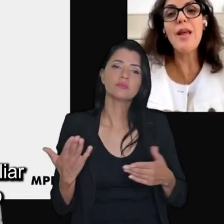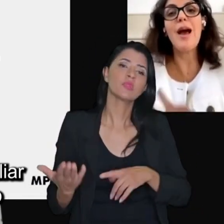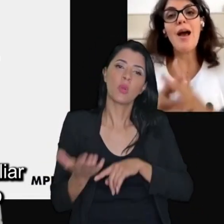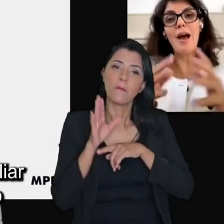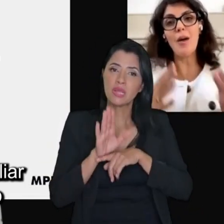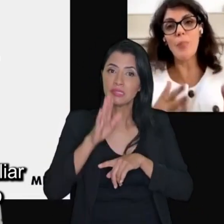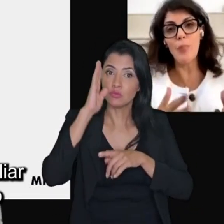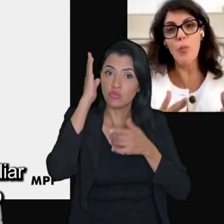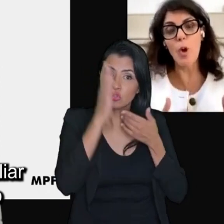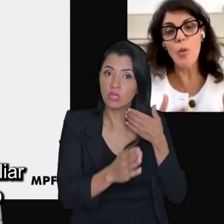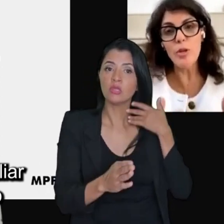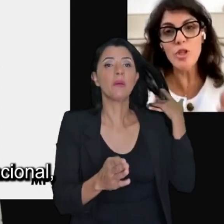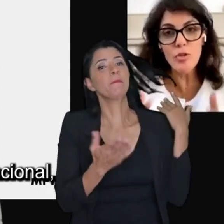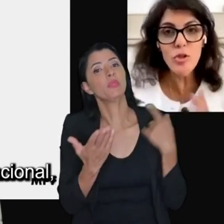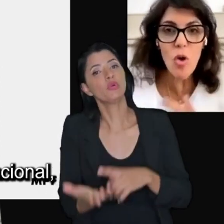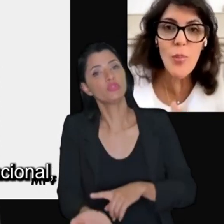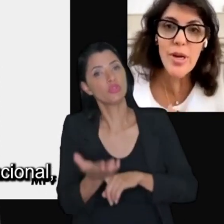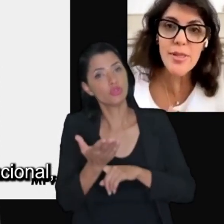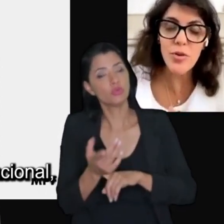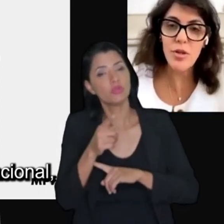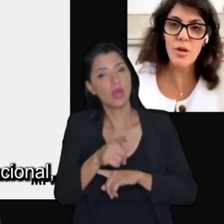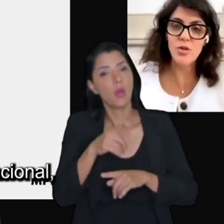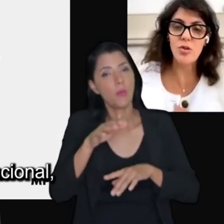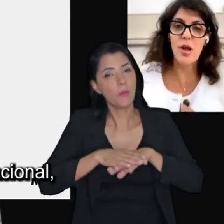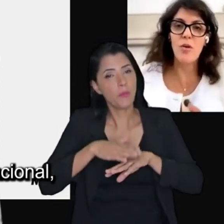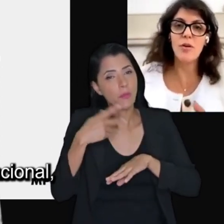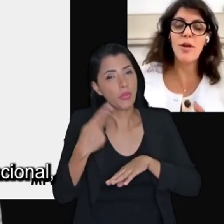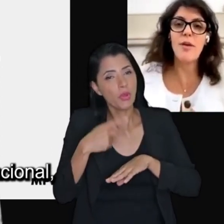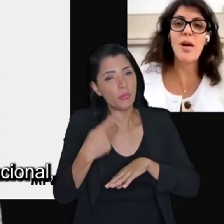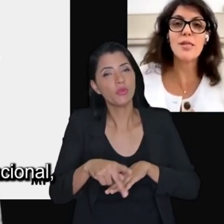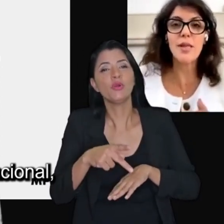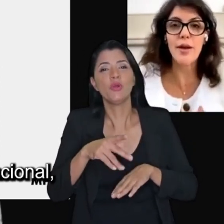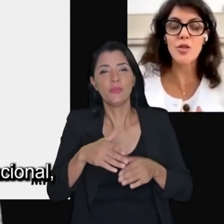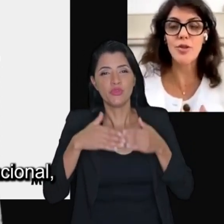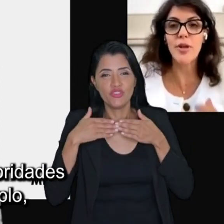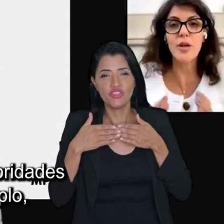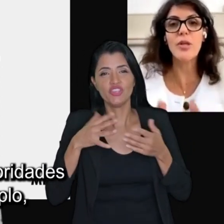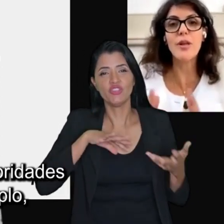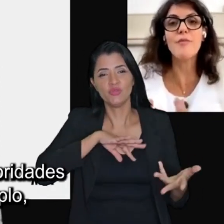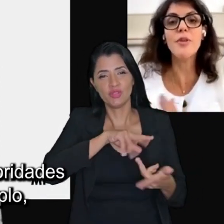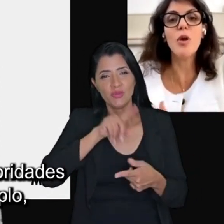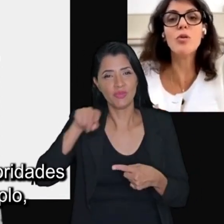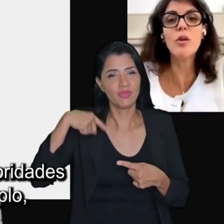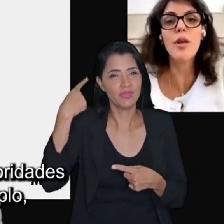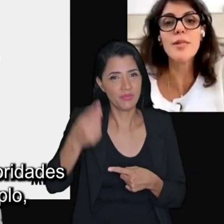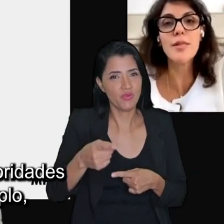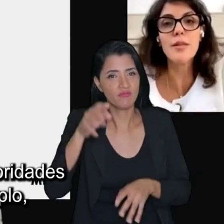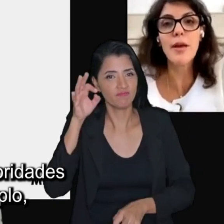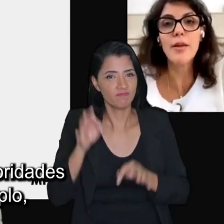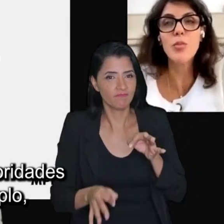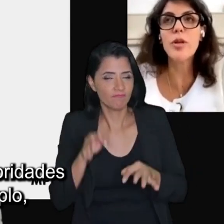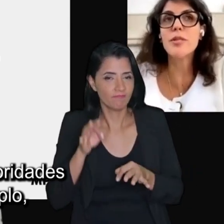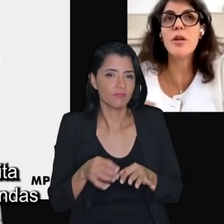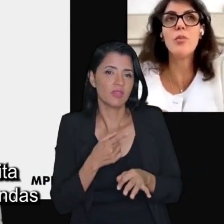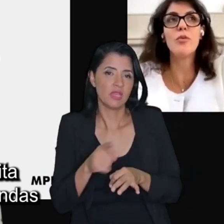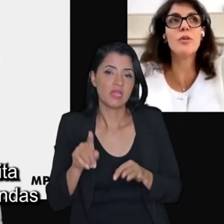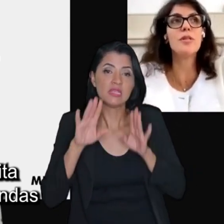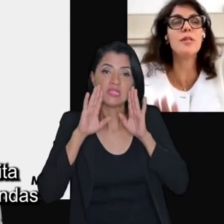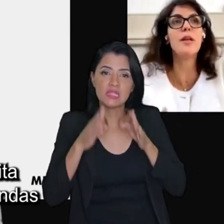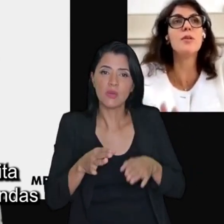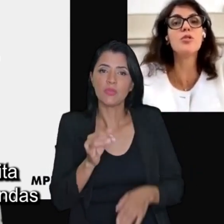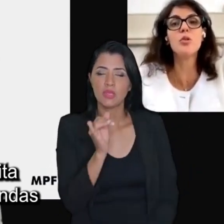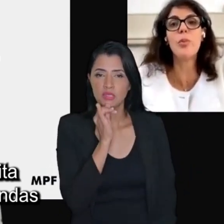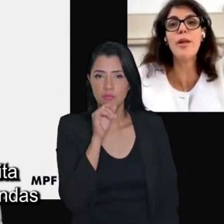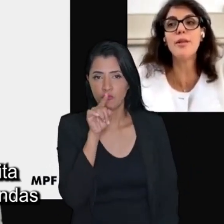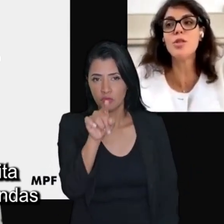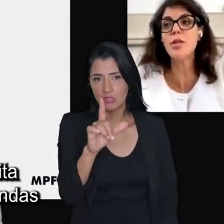pode auxiliar o próprio pedido de cooperação internacional, mais tarde, que vai tramitar via autoridades centrais. Por exemplo,